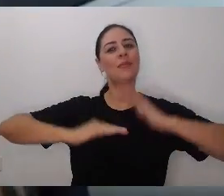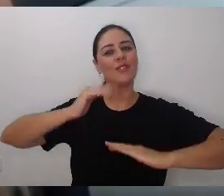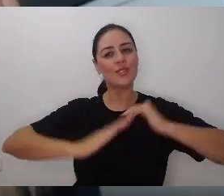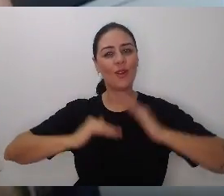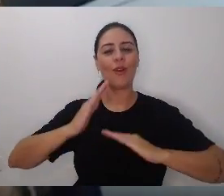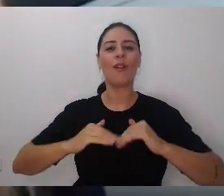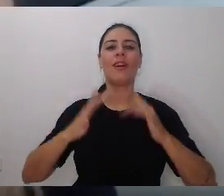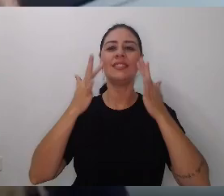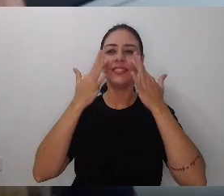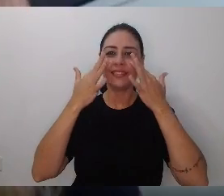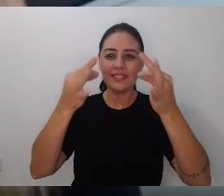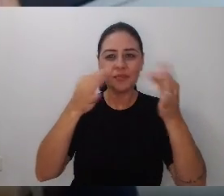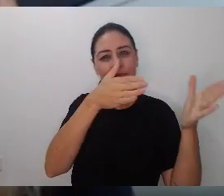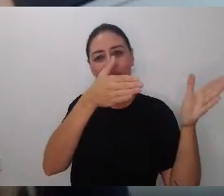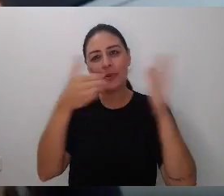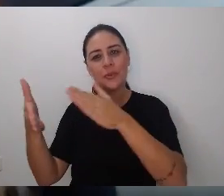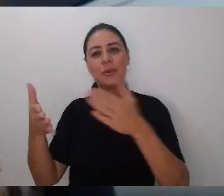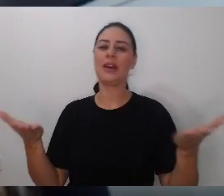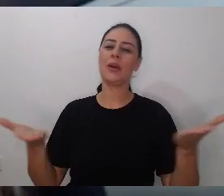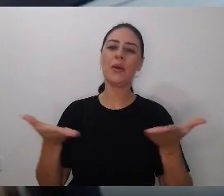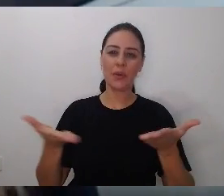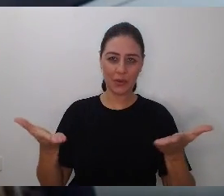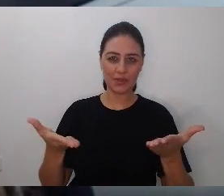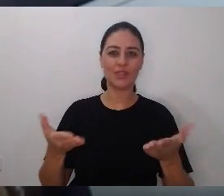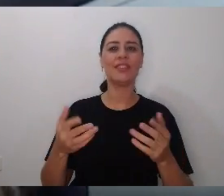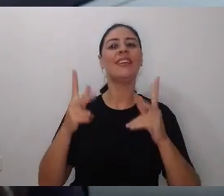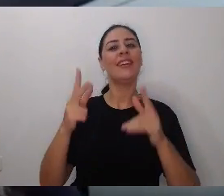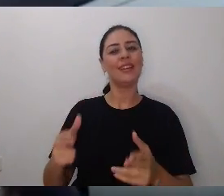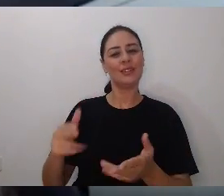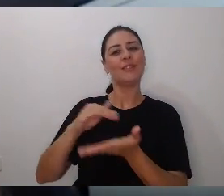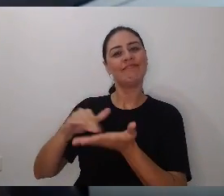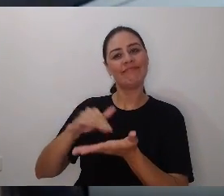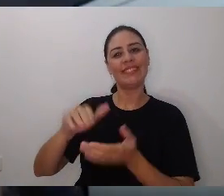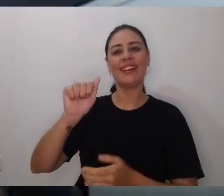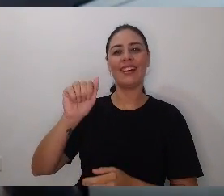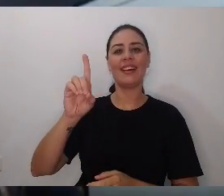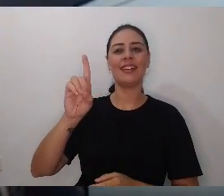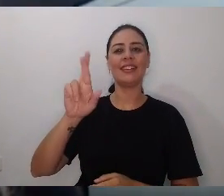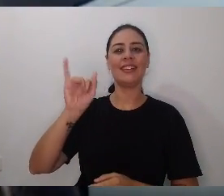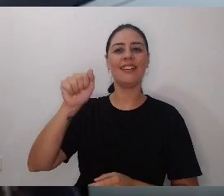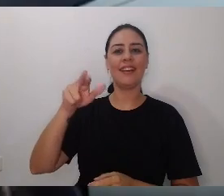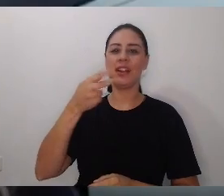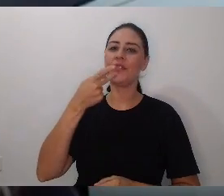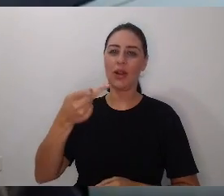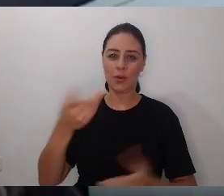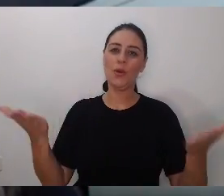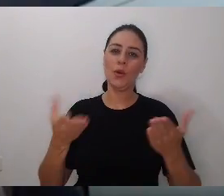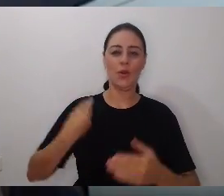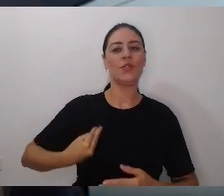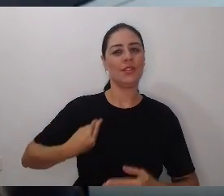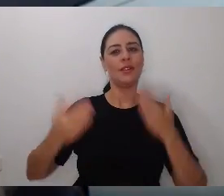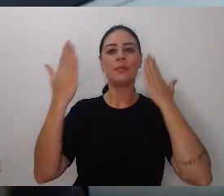Olá, famílias, olá, profissionais que estão nos acompanhando hoje. Como a Adriana falou, nós estamos com a